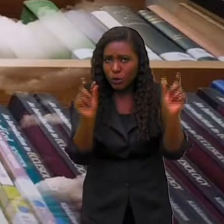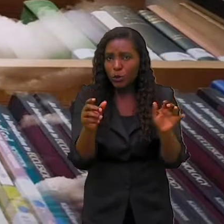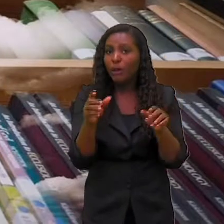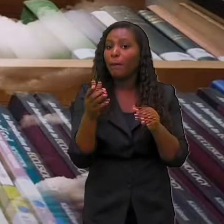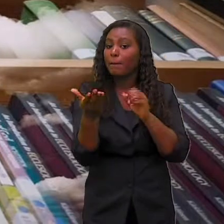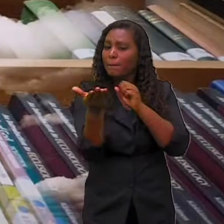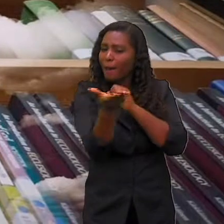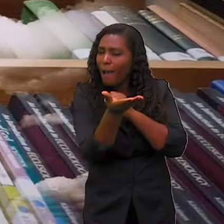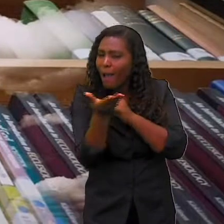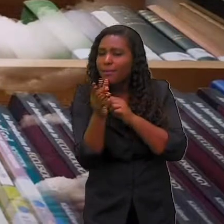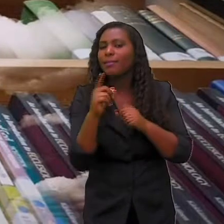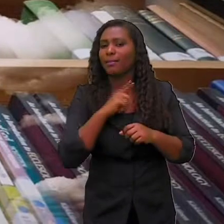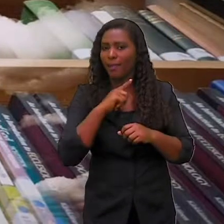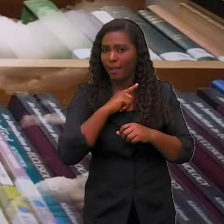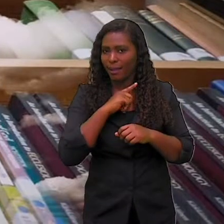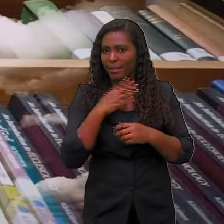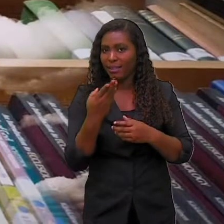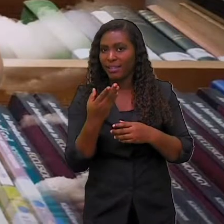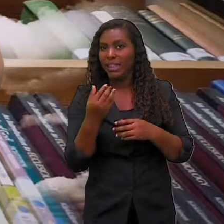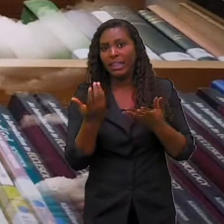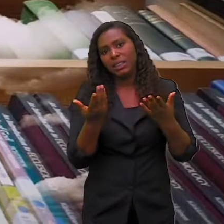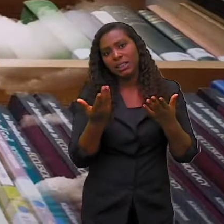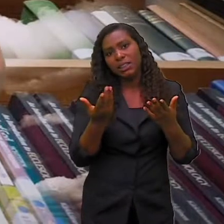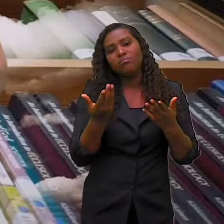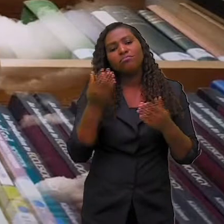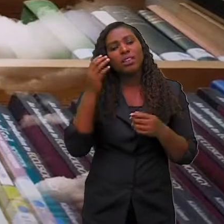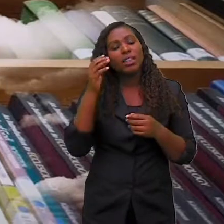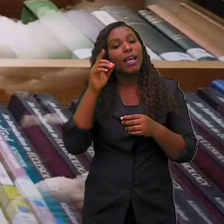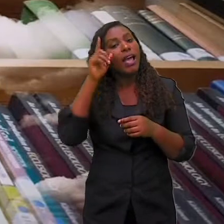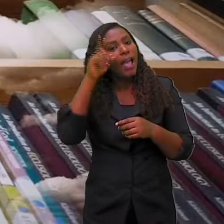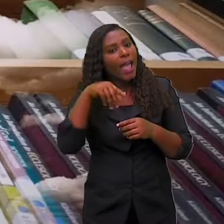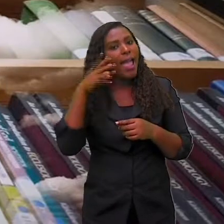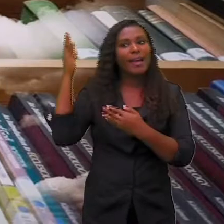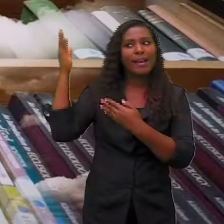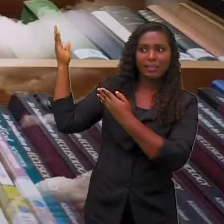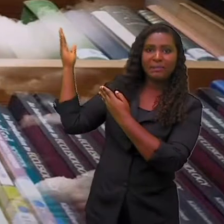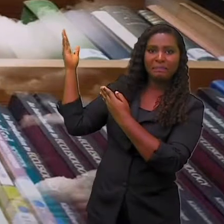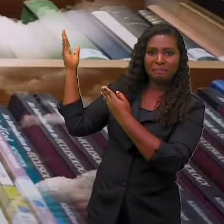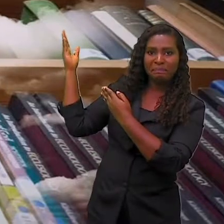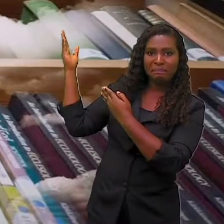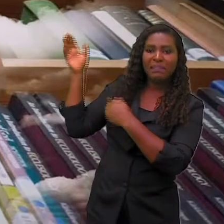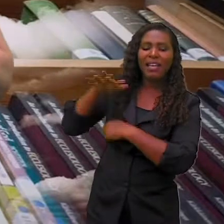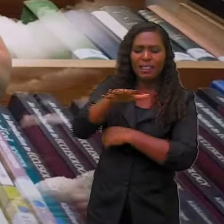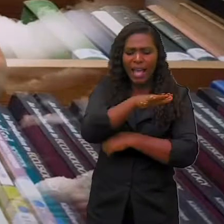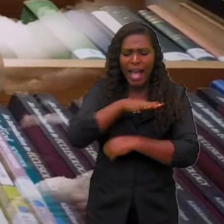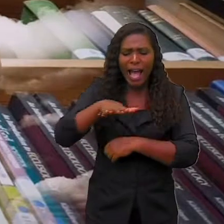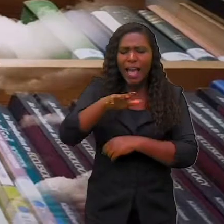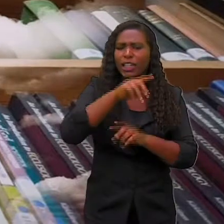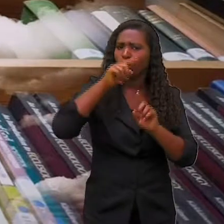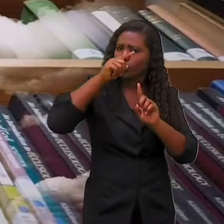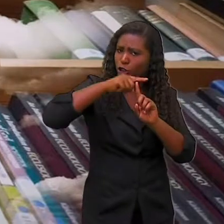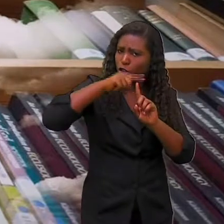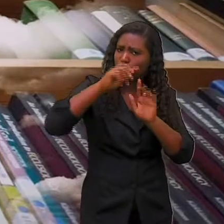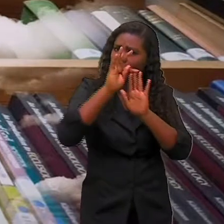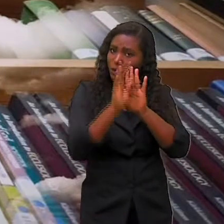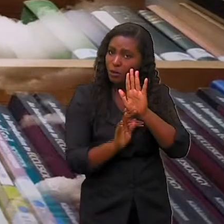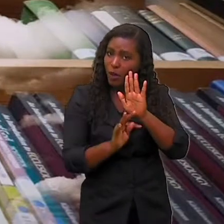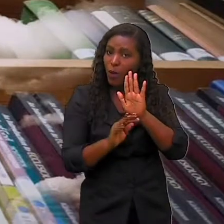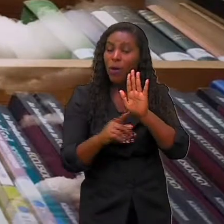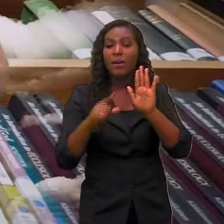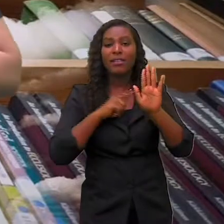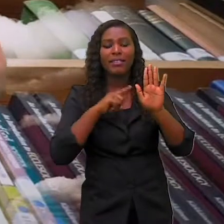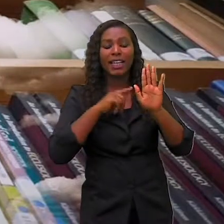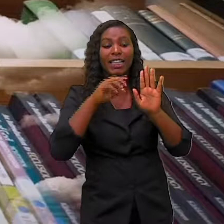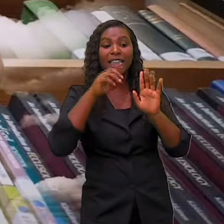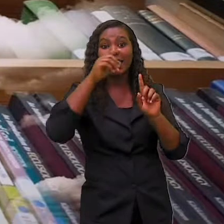que você tem. E nós temos aí 5 tipos de textos diferentes. Isso mesmo, são os que eu trouxe para vocês